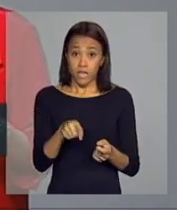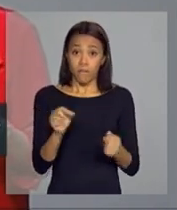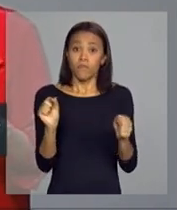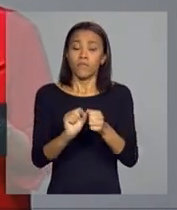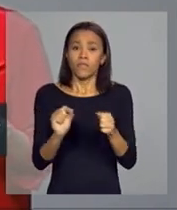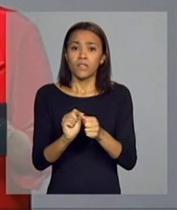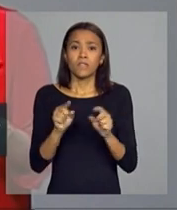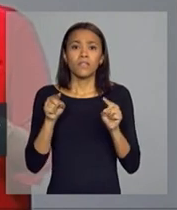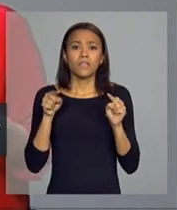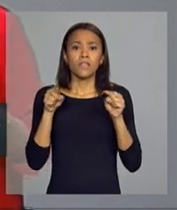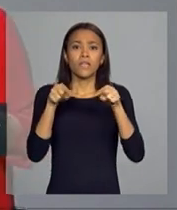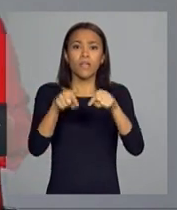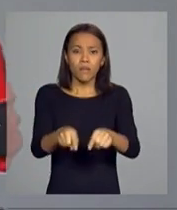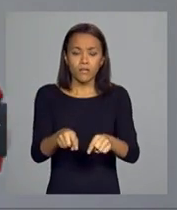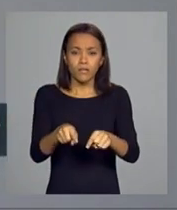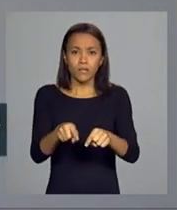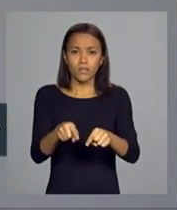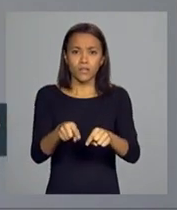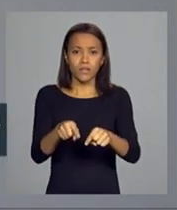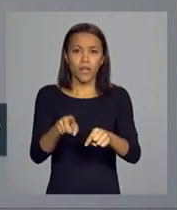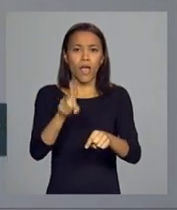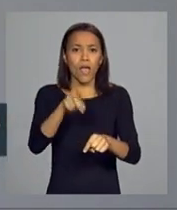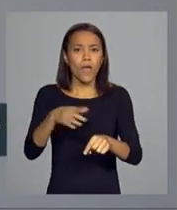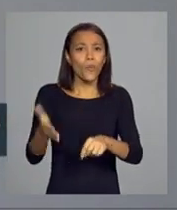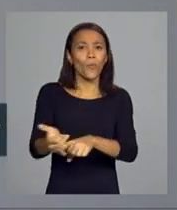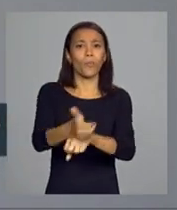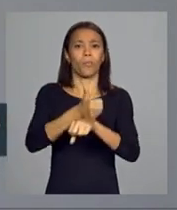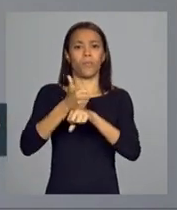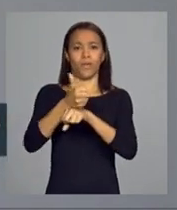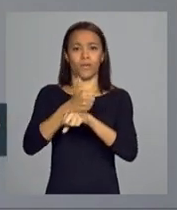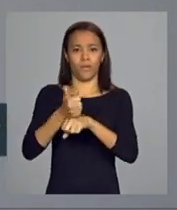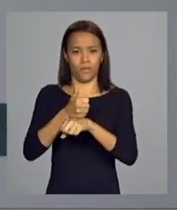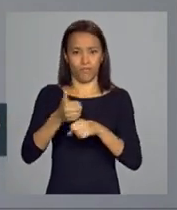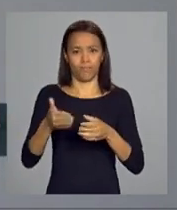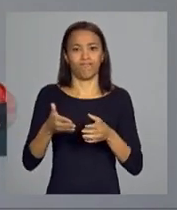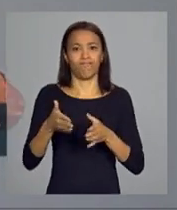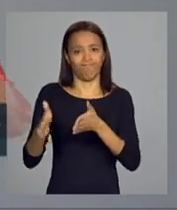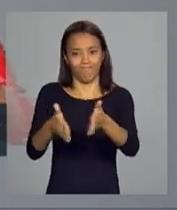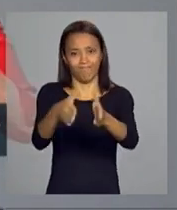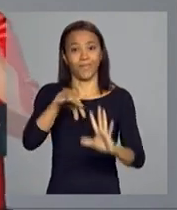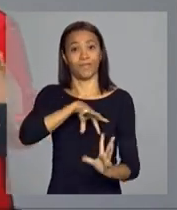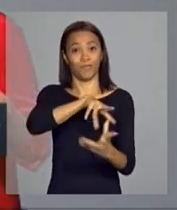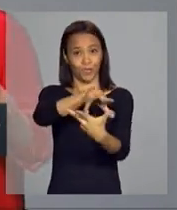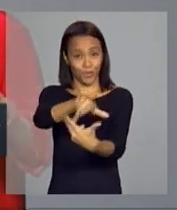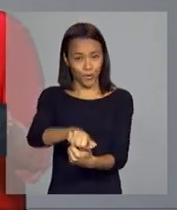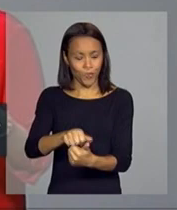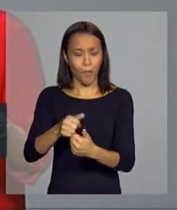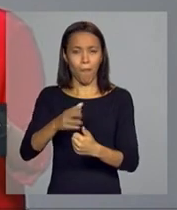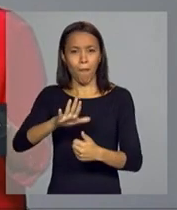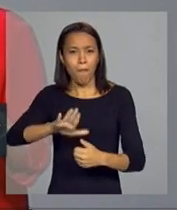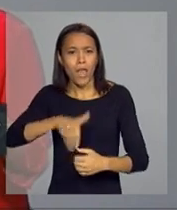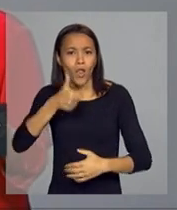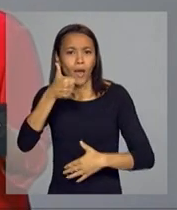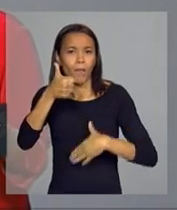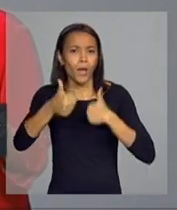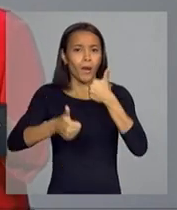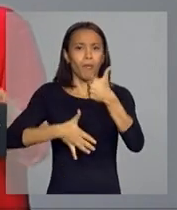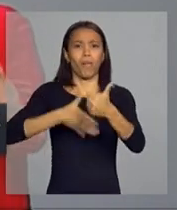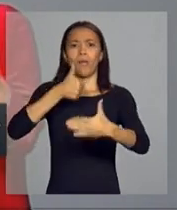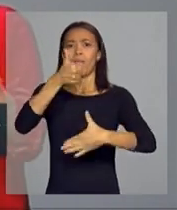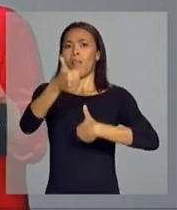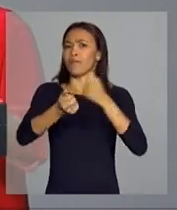esse que é a melhor trajetória do mundo, melhorar sempre,